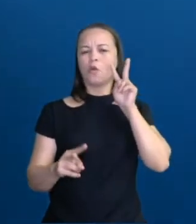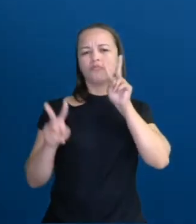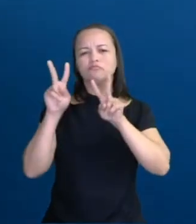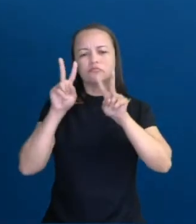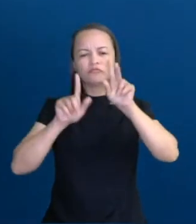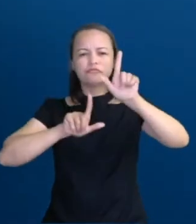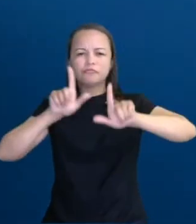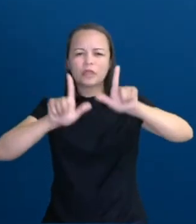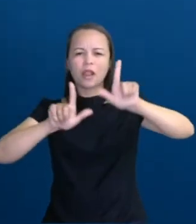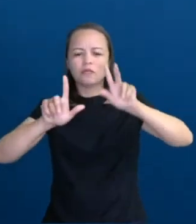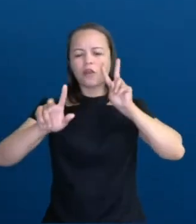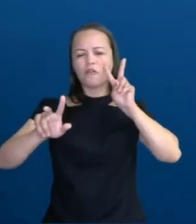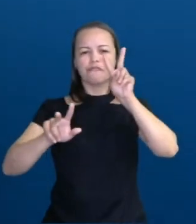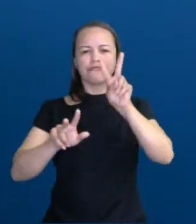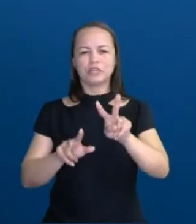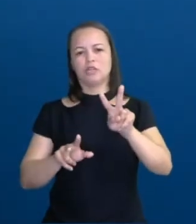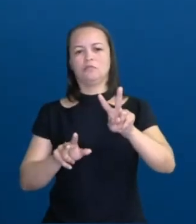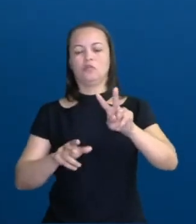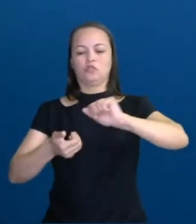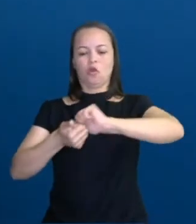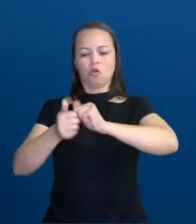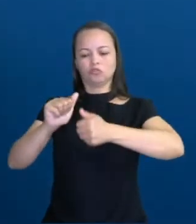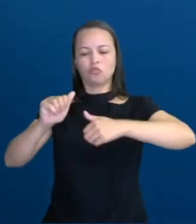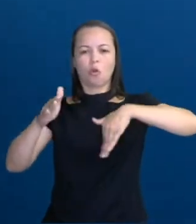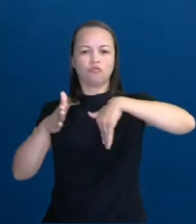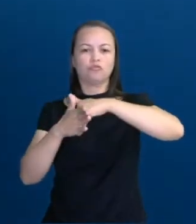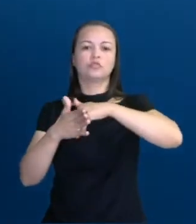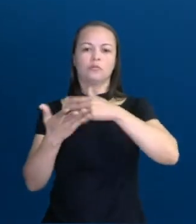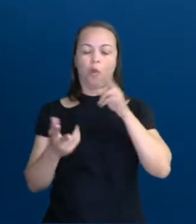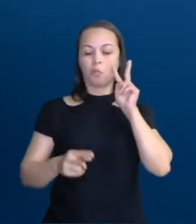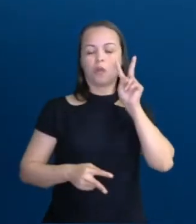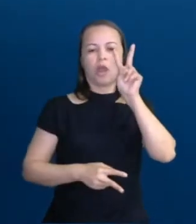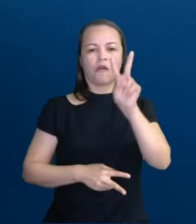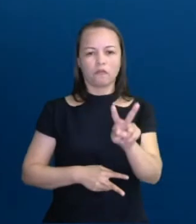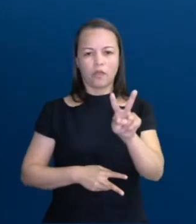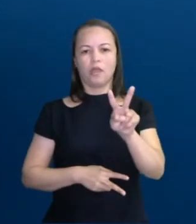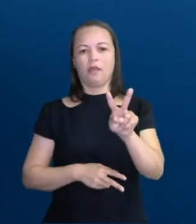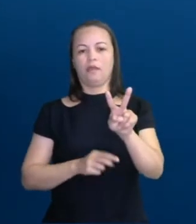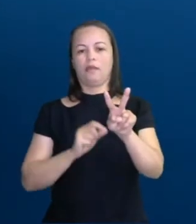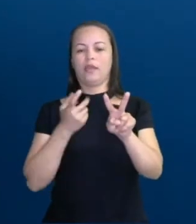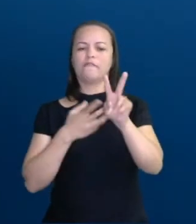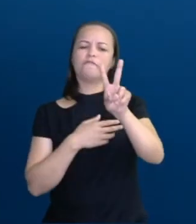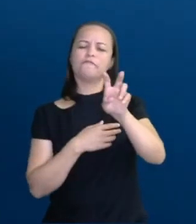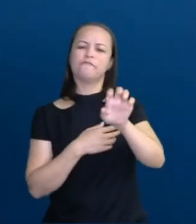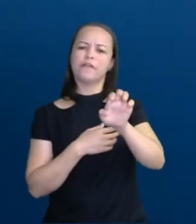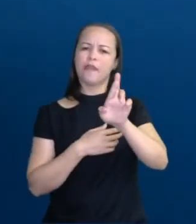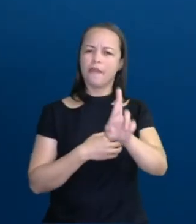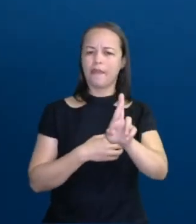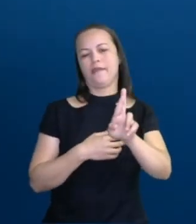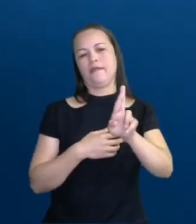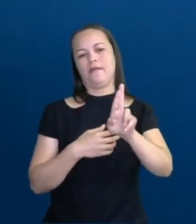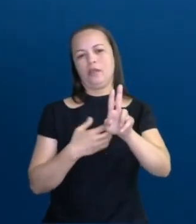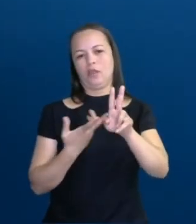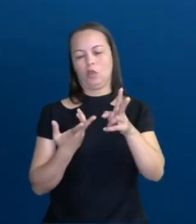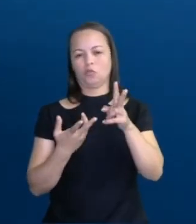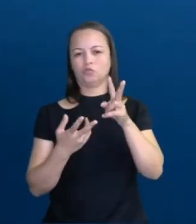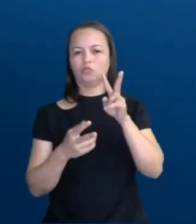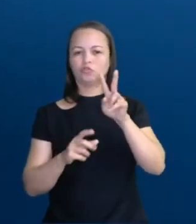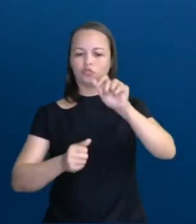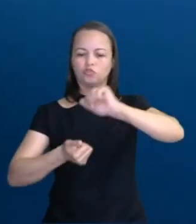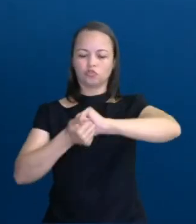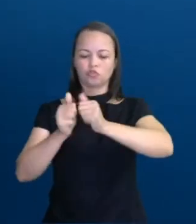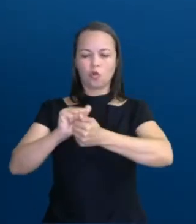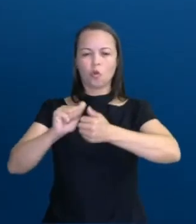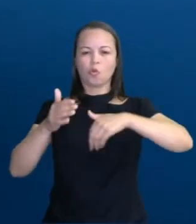ao jogo de futebol percebam que nesse caso aqui ó assistir o tipo de você ver o jogo de futebol